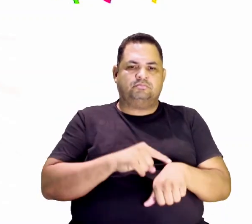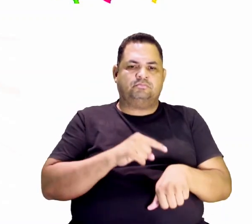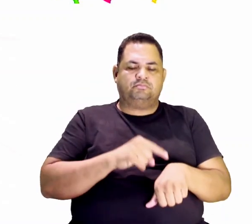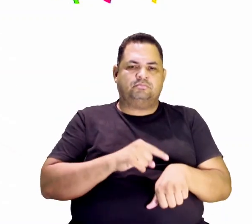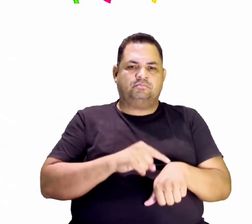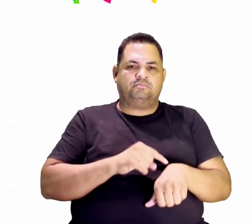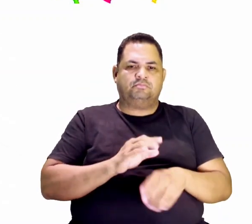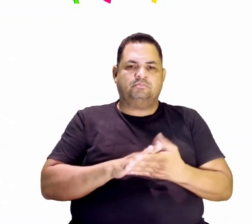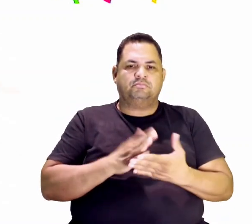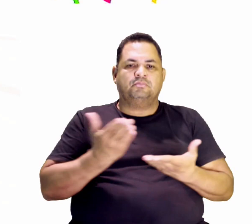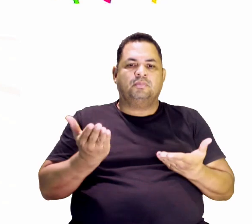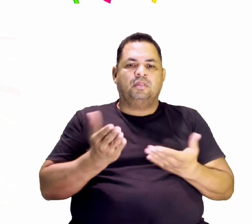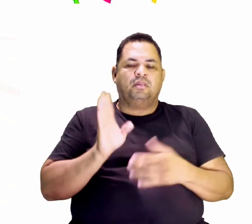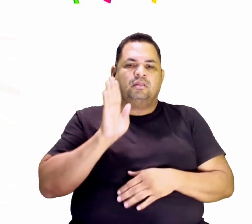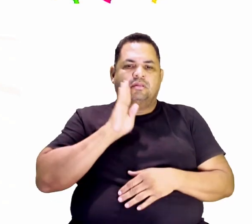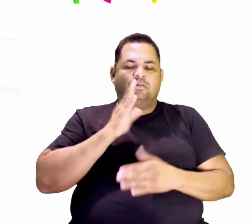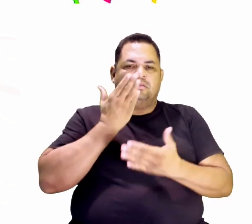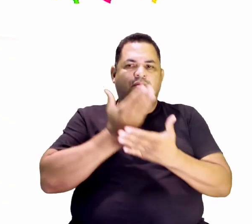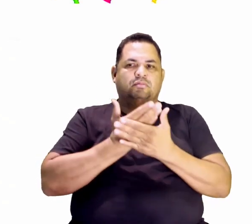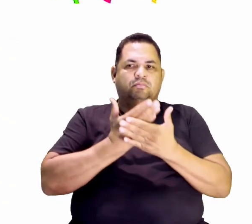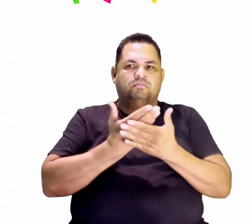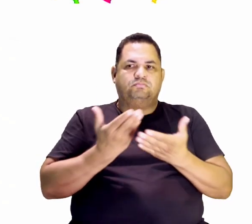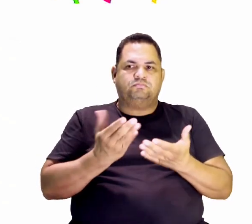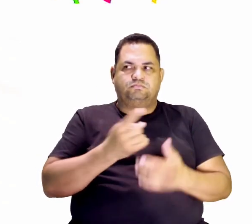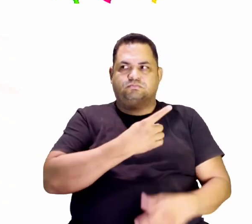aula. E aí, como nós falamos